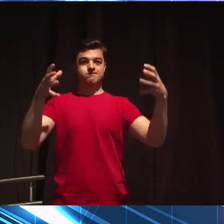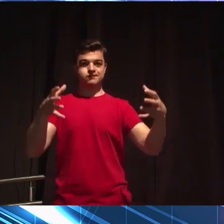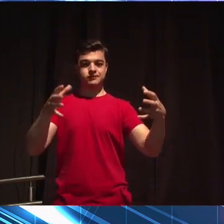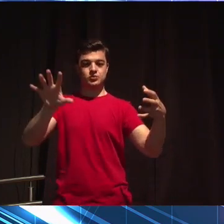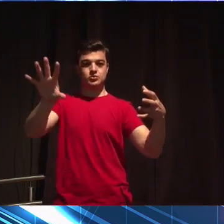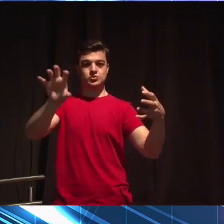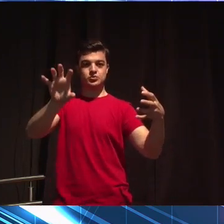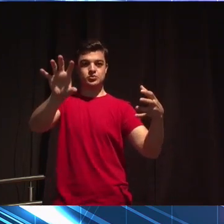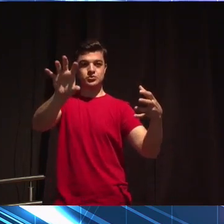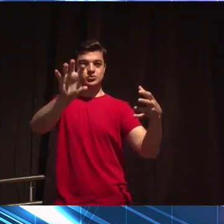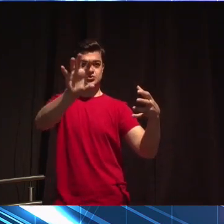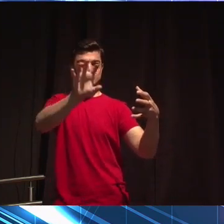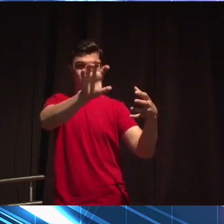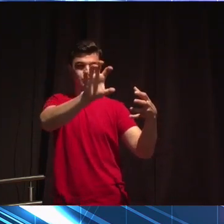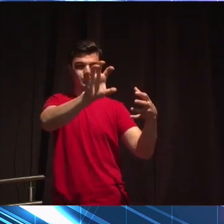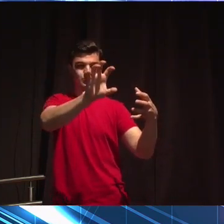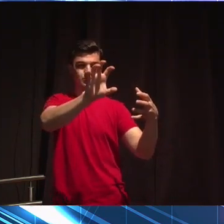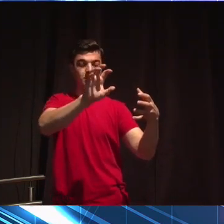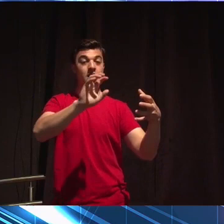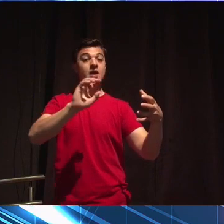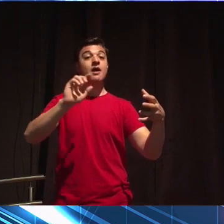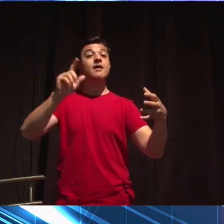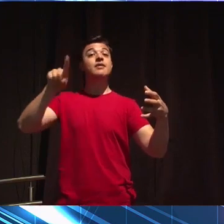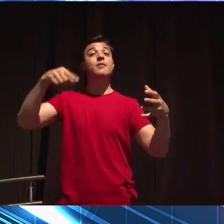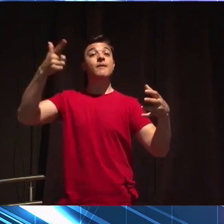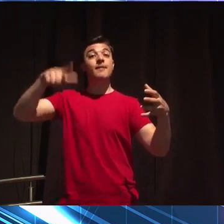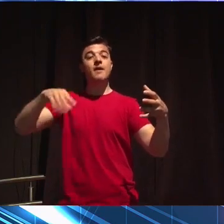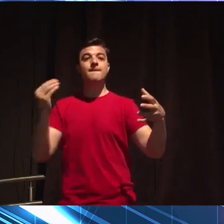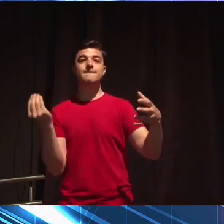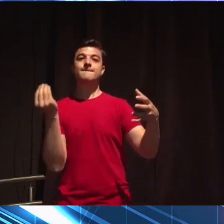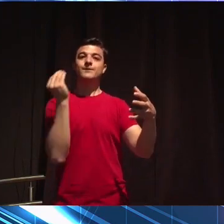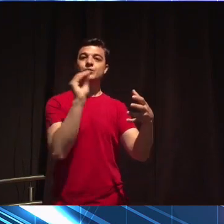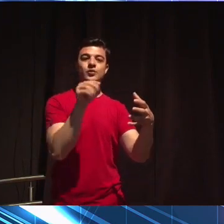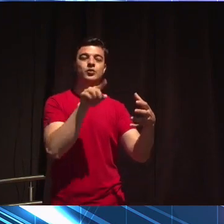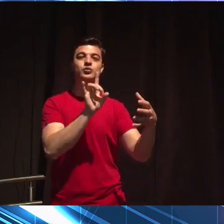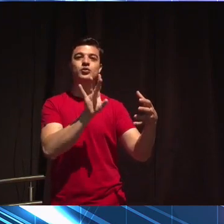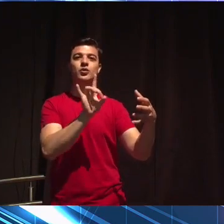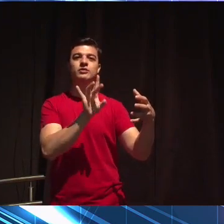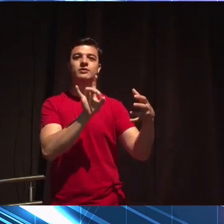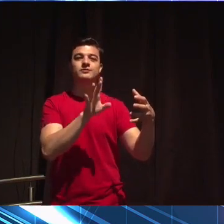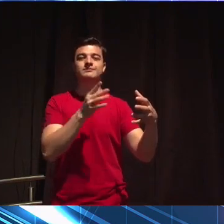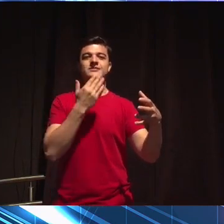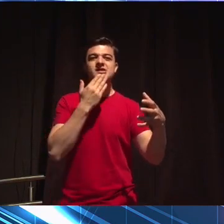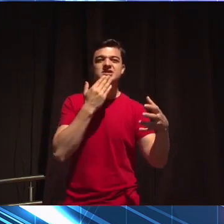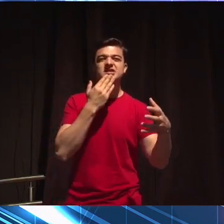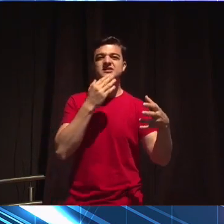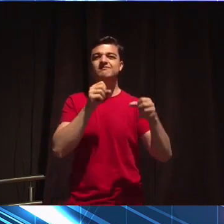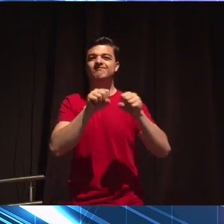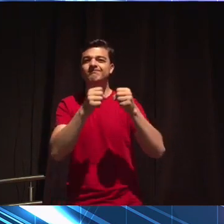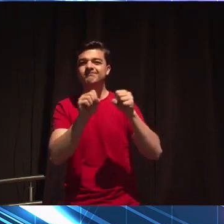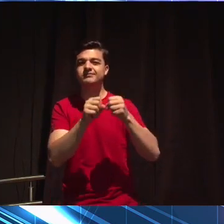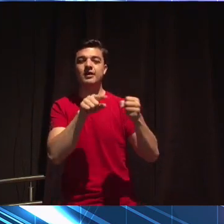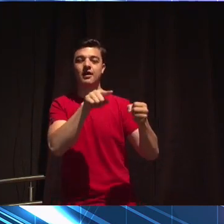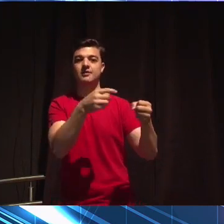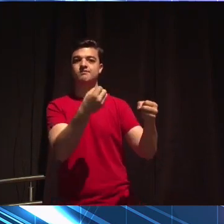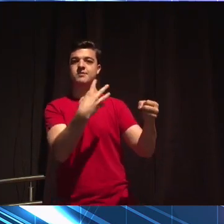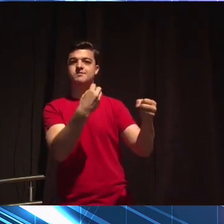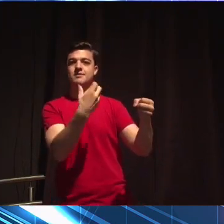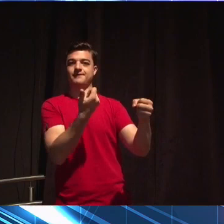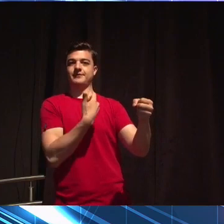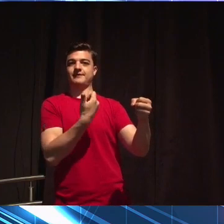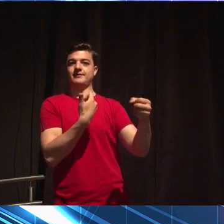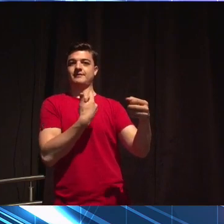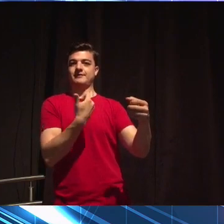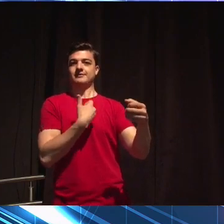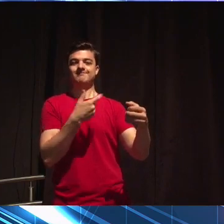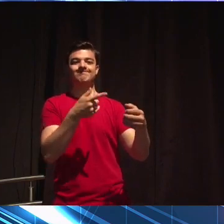que o próprio tratorzinho começasse a dar indicativo de necessidade de reparo ou coisas do gênero. Ou então, ajustar, né, para